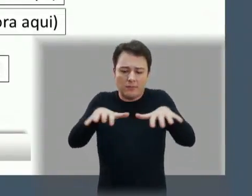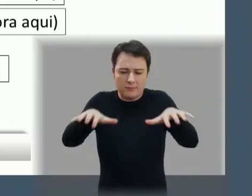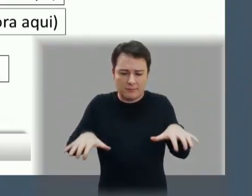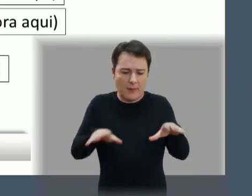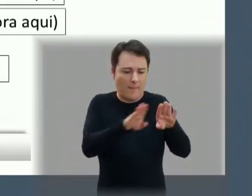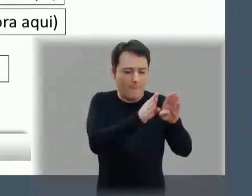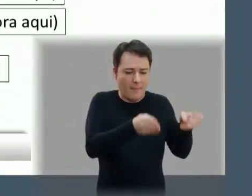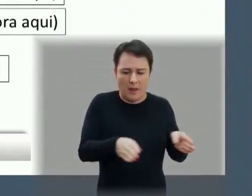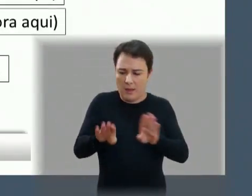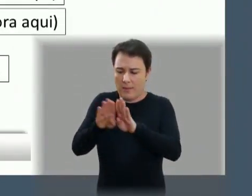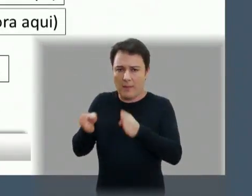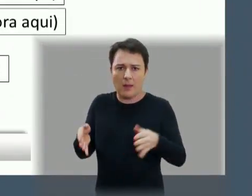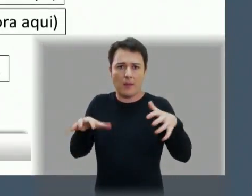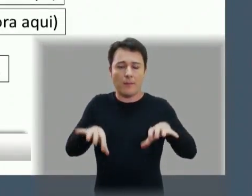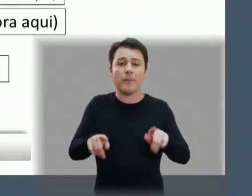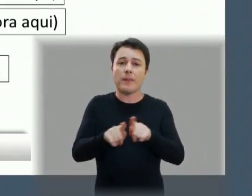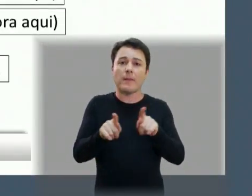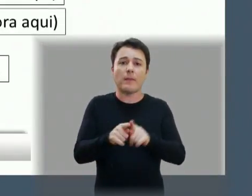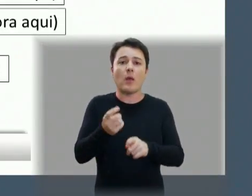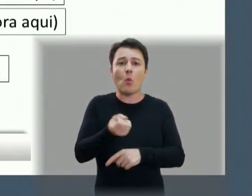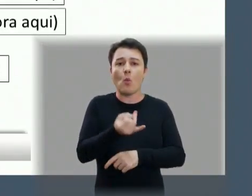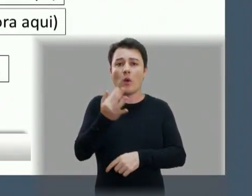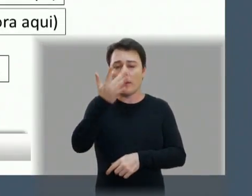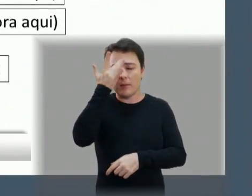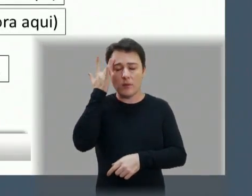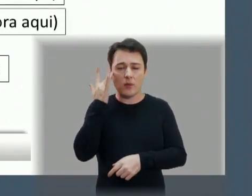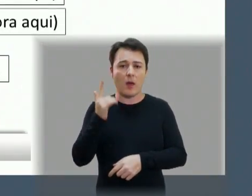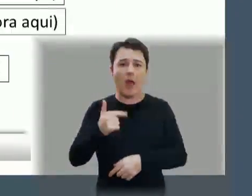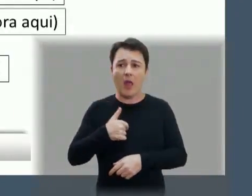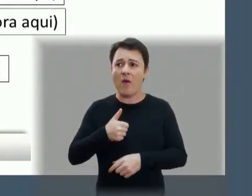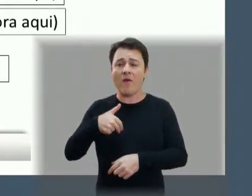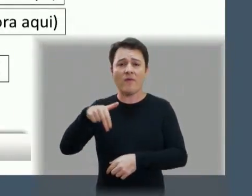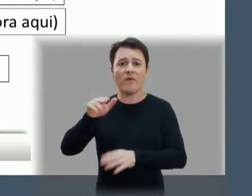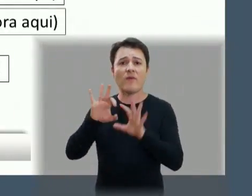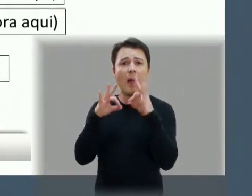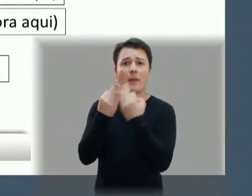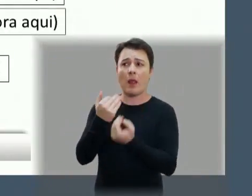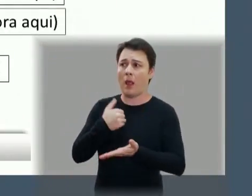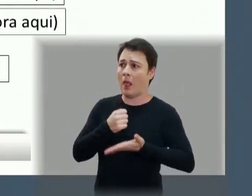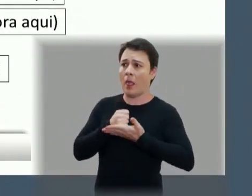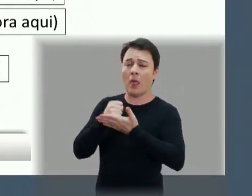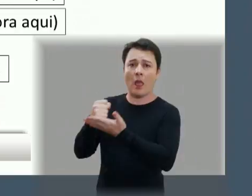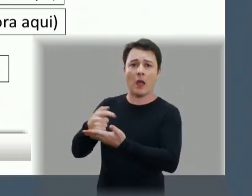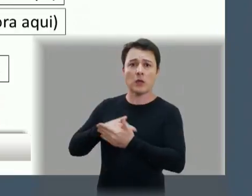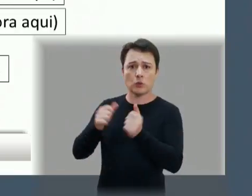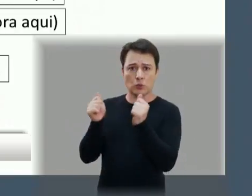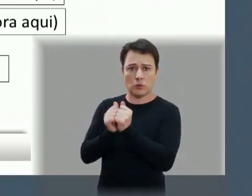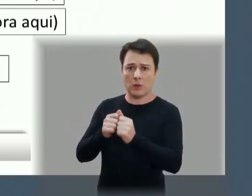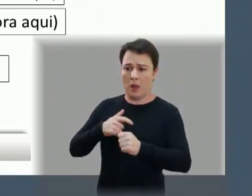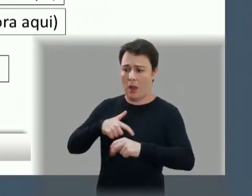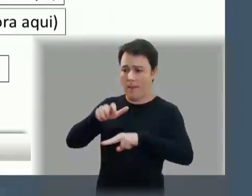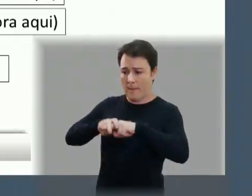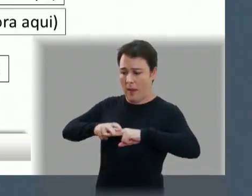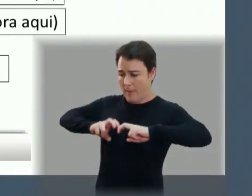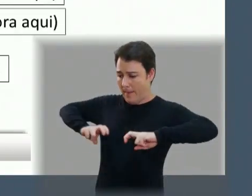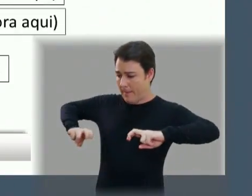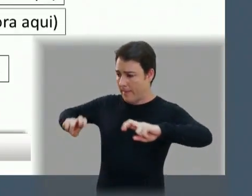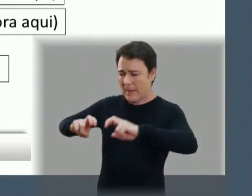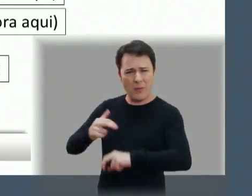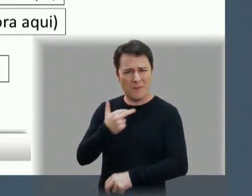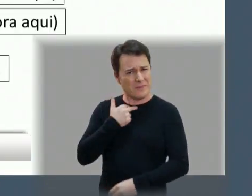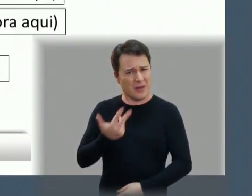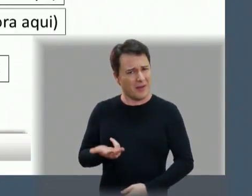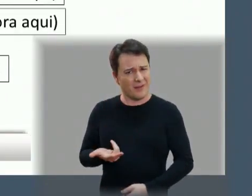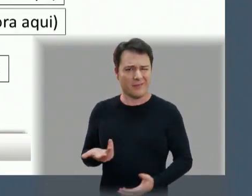A quantidade de pessoas também por mesa, 2 pessoas, eu vou levar minha família, minha filha, eu, minha esposa, já não posso sentar na mesma mesa. Quer dizer, é